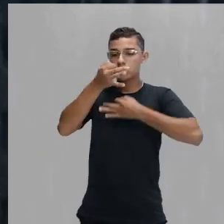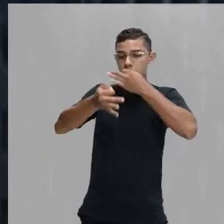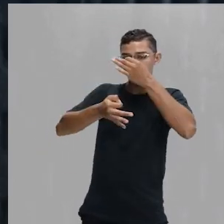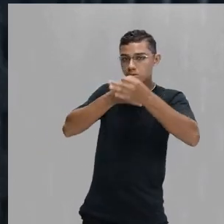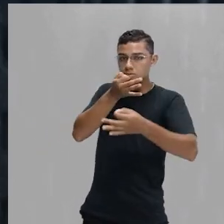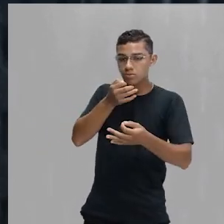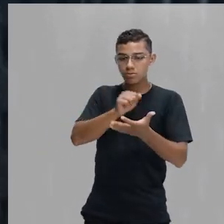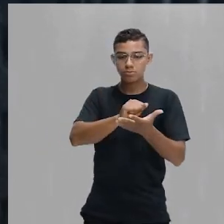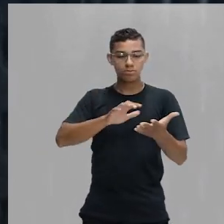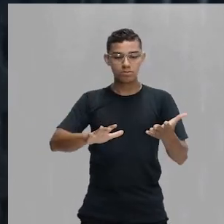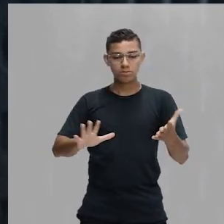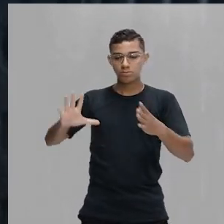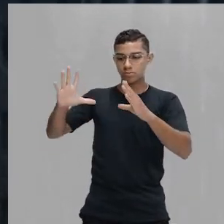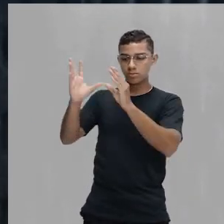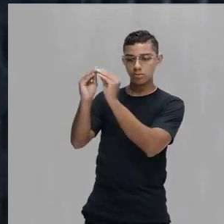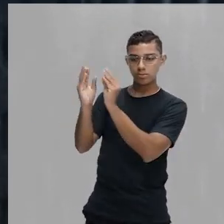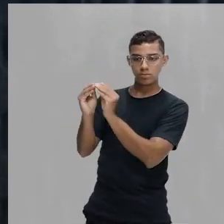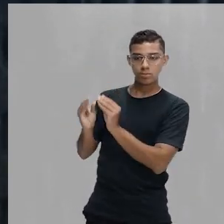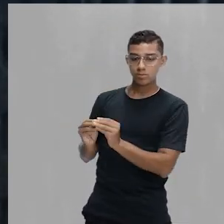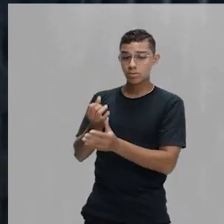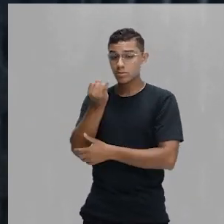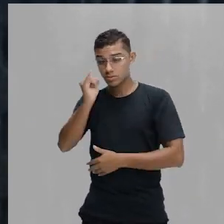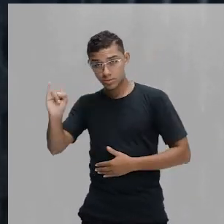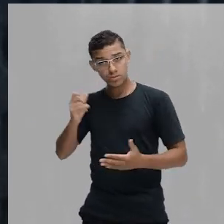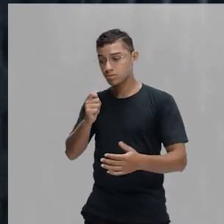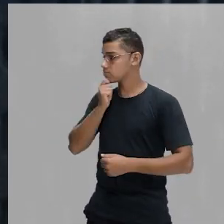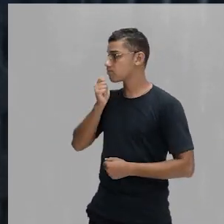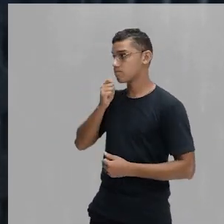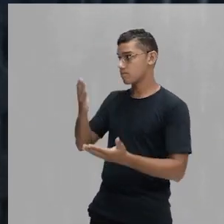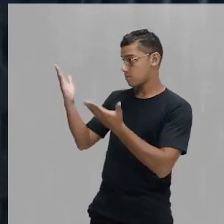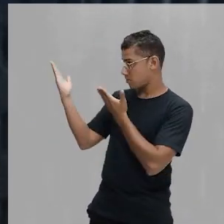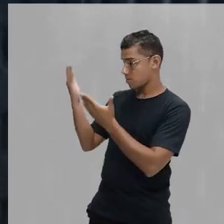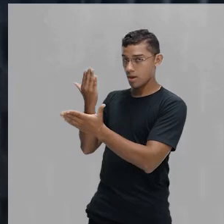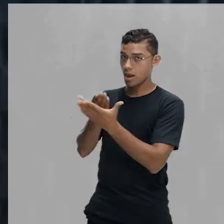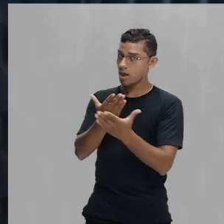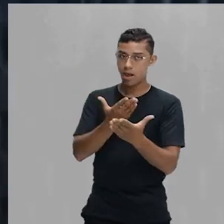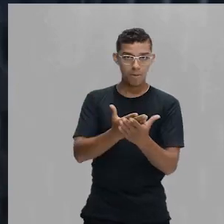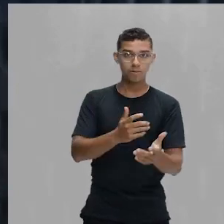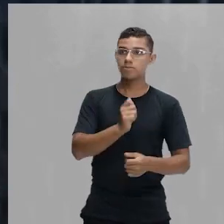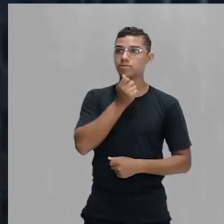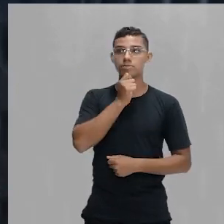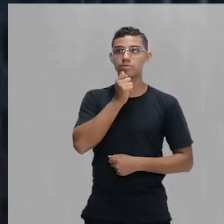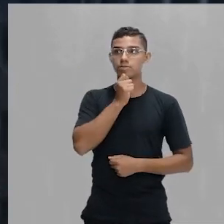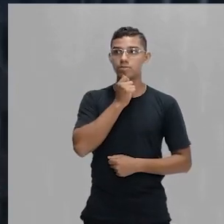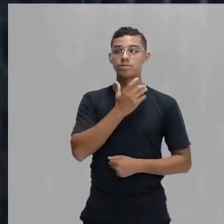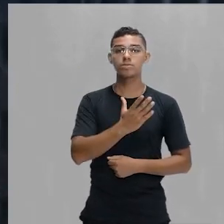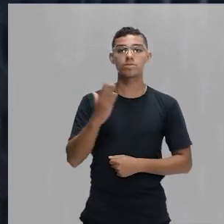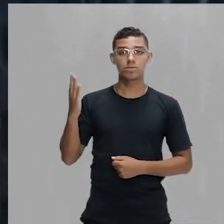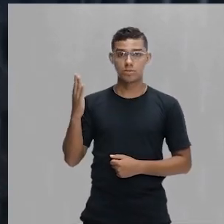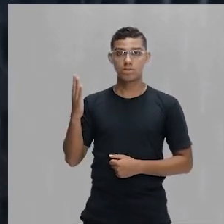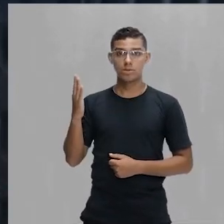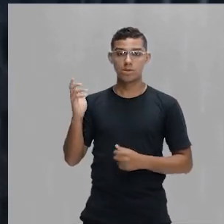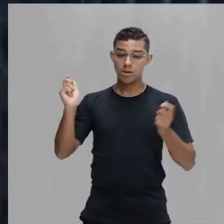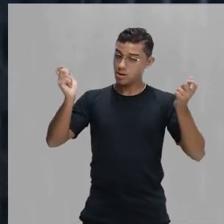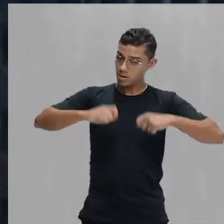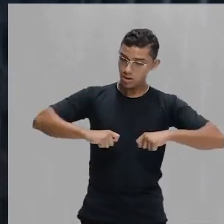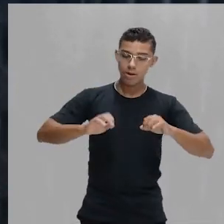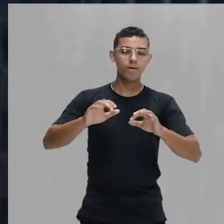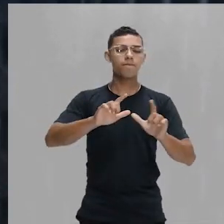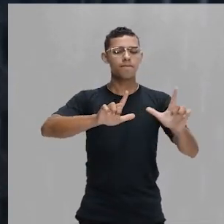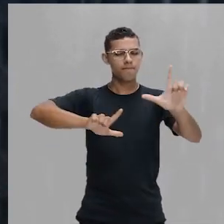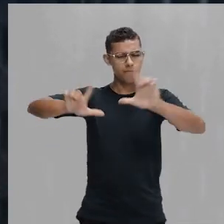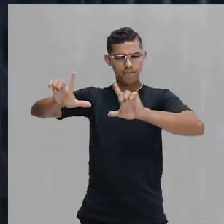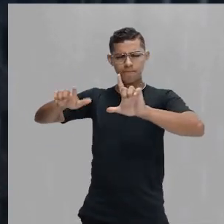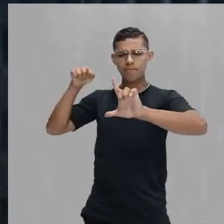as questões sobre o conteúdo. Se você perdeu a aula sobre transformações de energia em processos naturais e